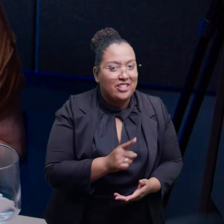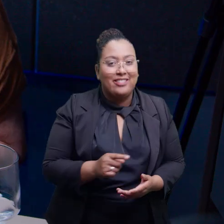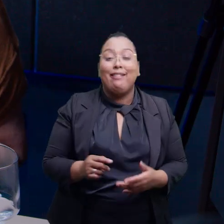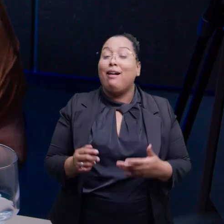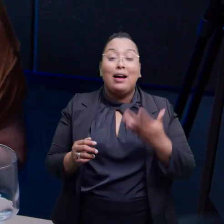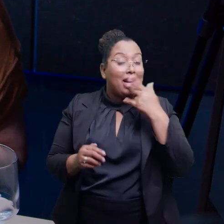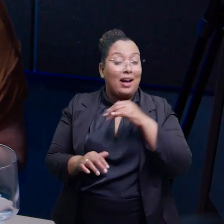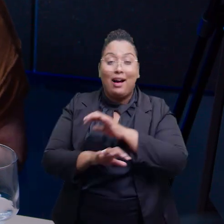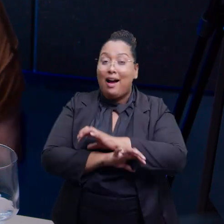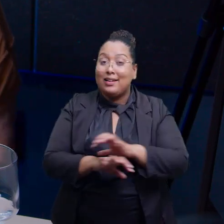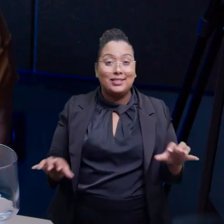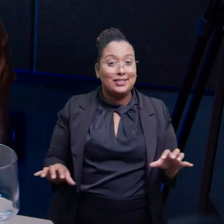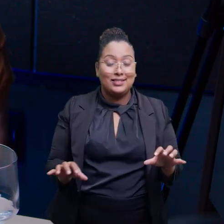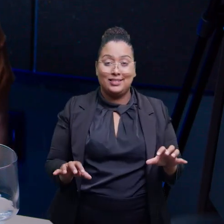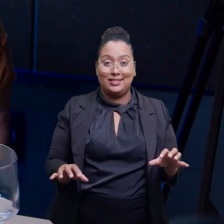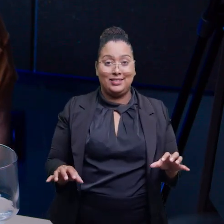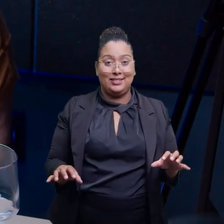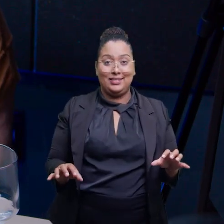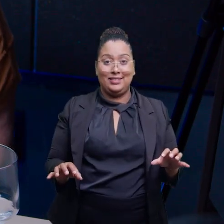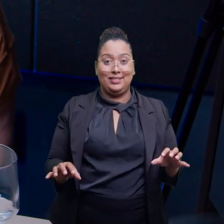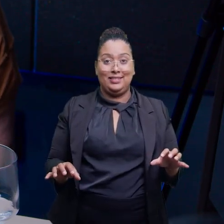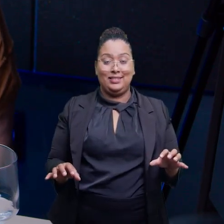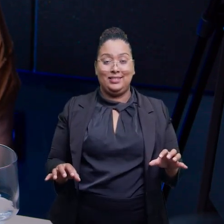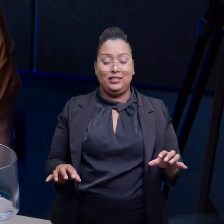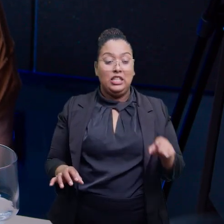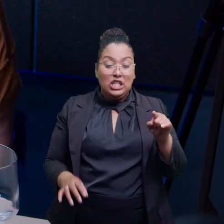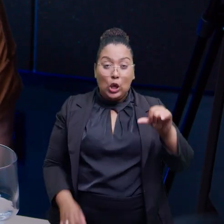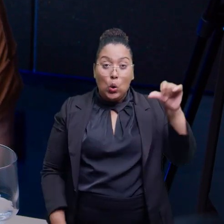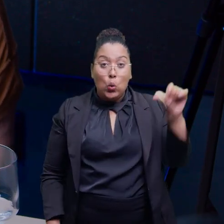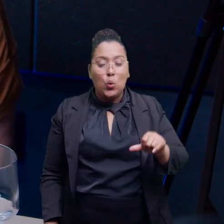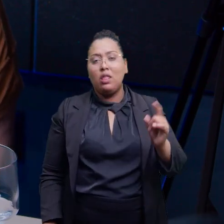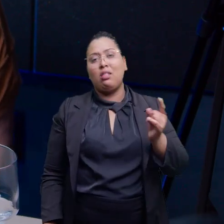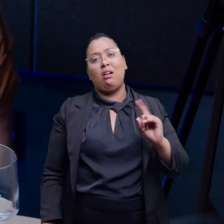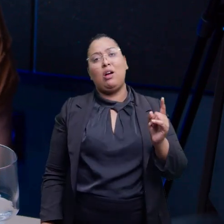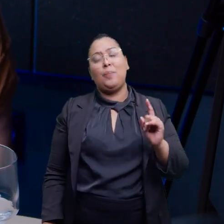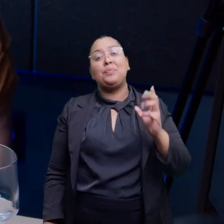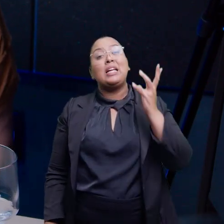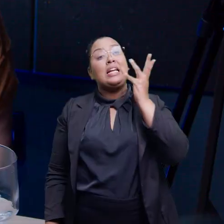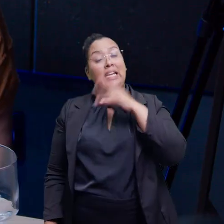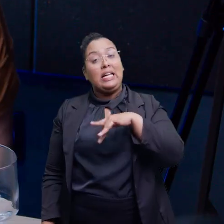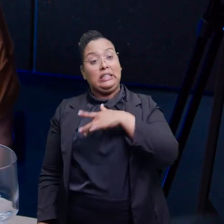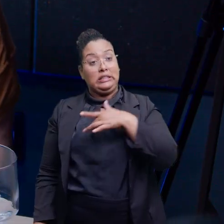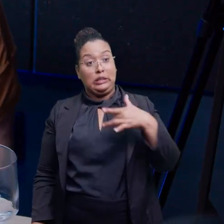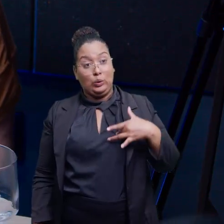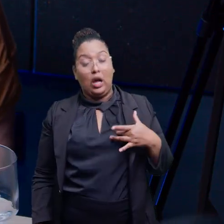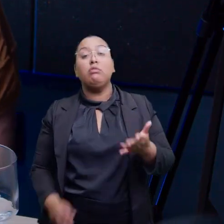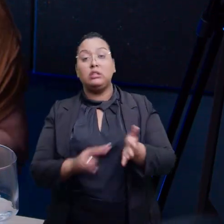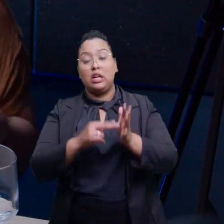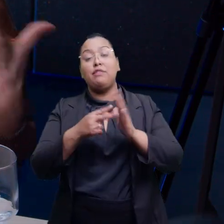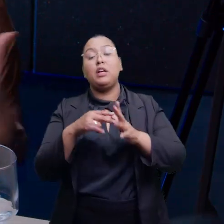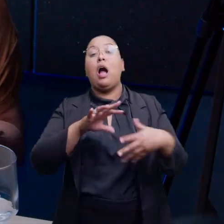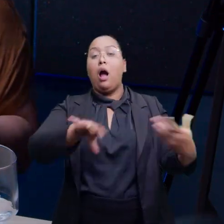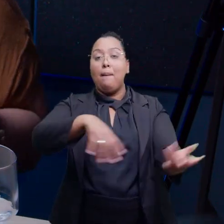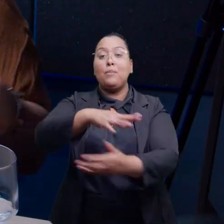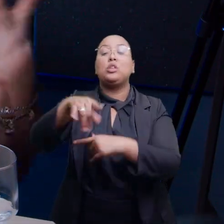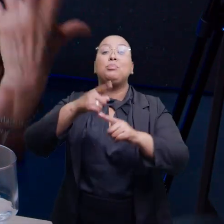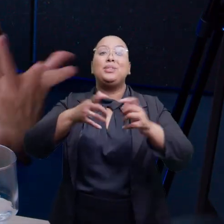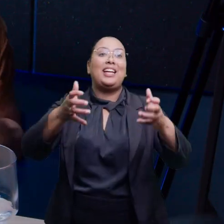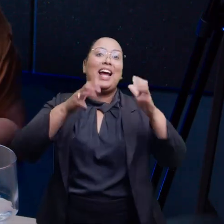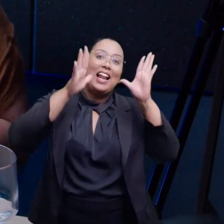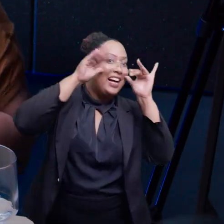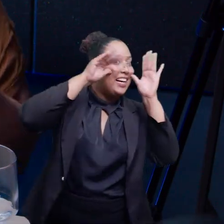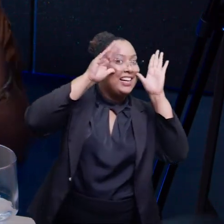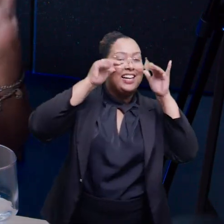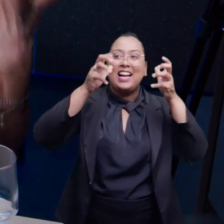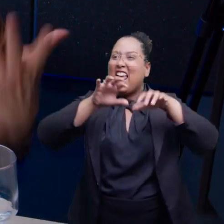Criança pronta. Isso Sim. não é ruim. A criança saudável apronta mesmo, porque ela é saudável, porque ela quer